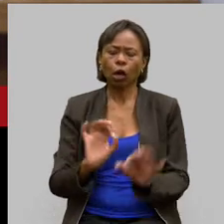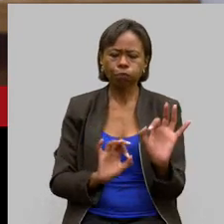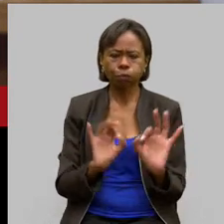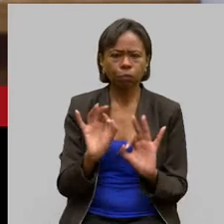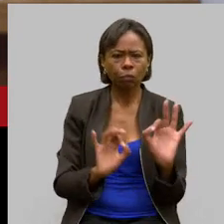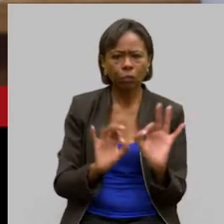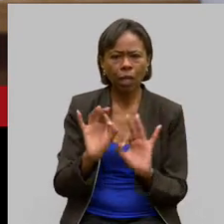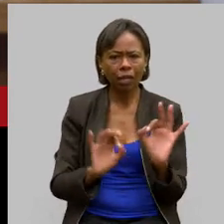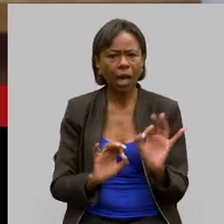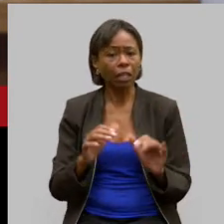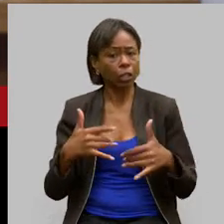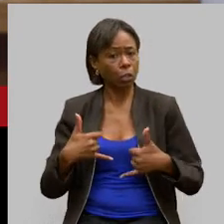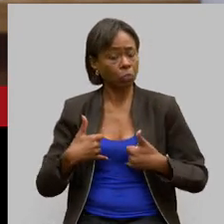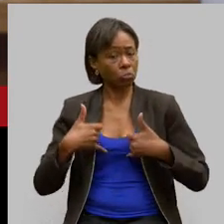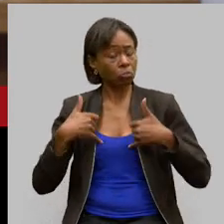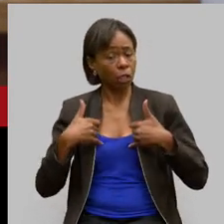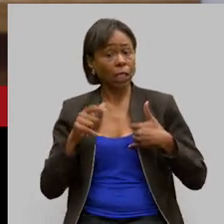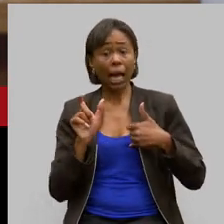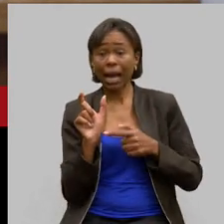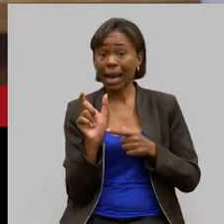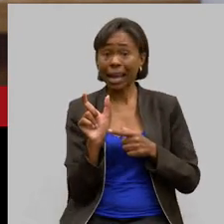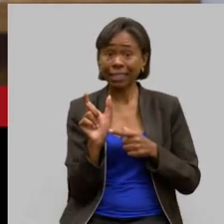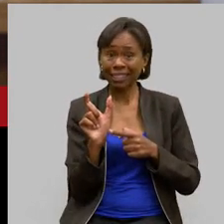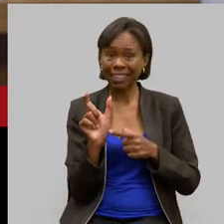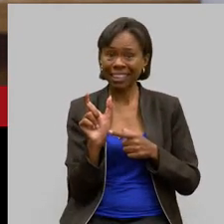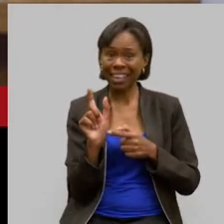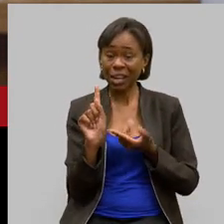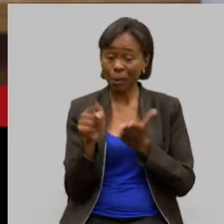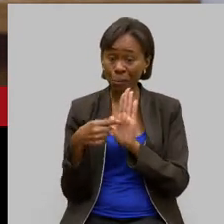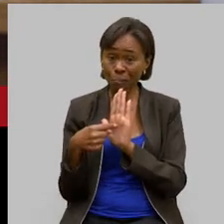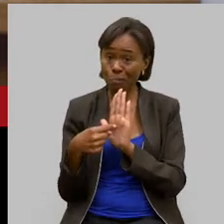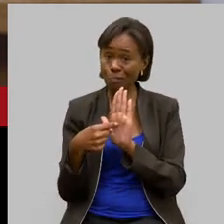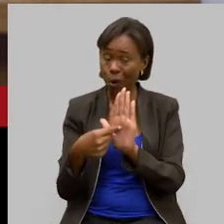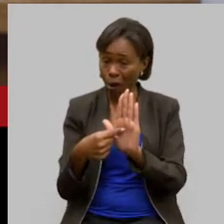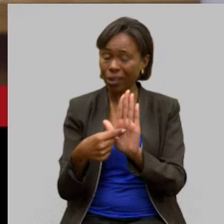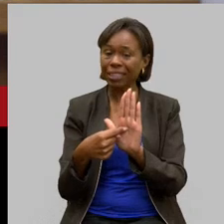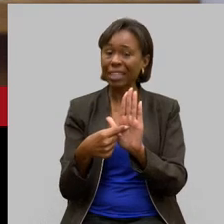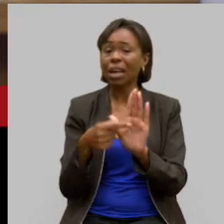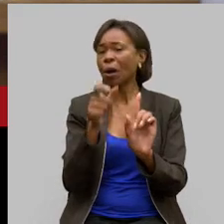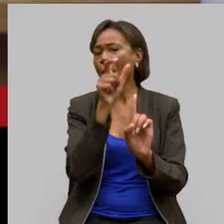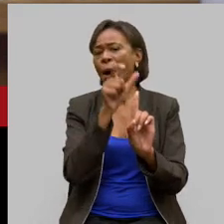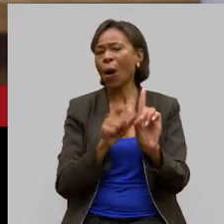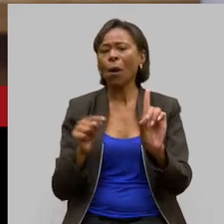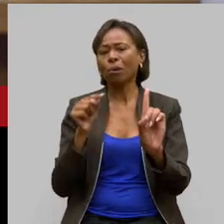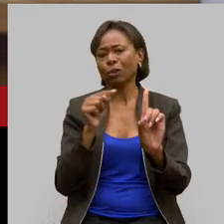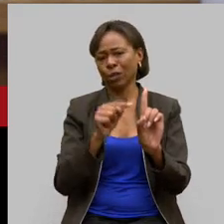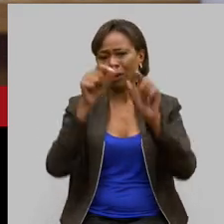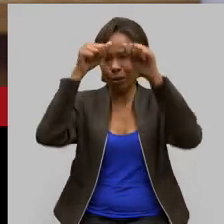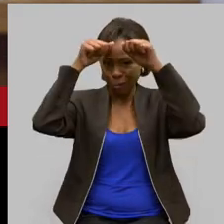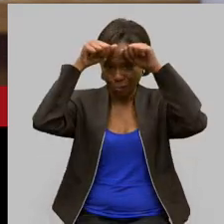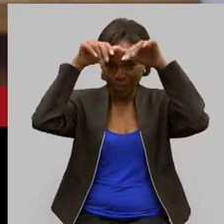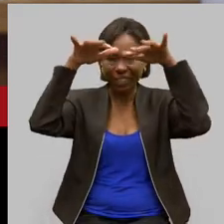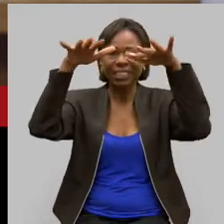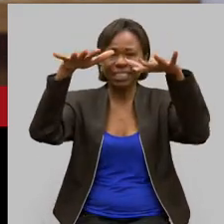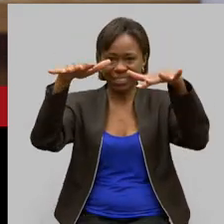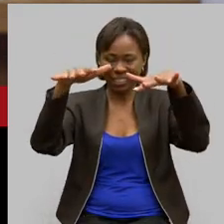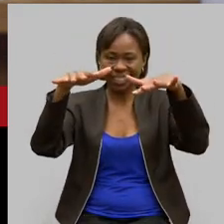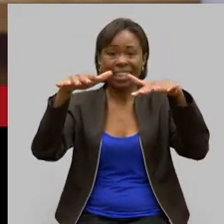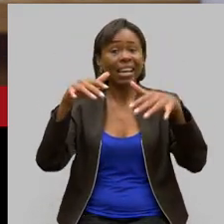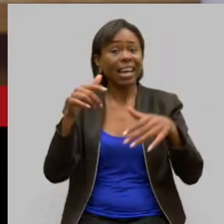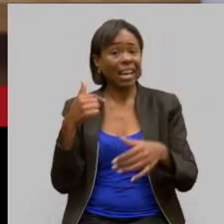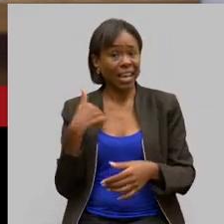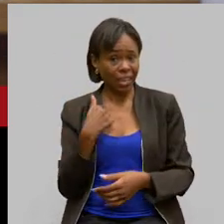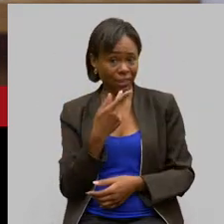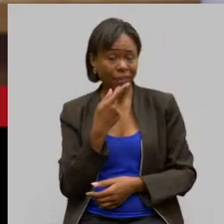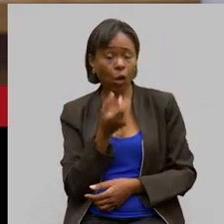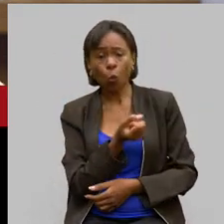a a carteira de identificação da pessoa com Transtorno do espectro autista e eu vou trazer aqui o números